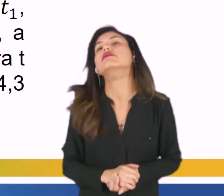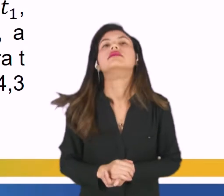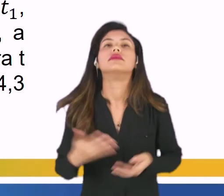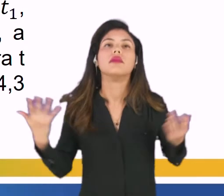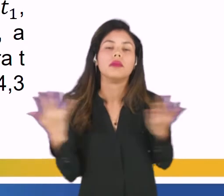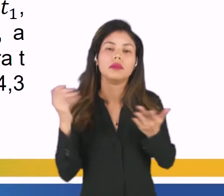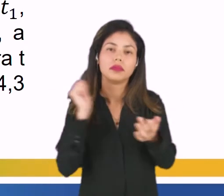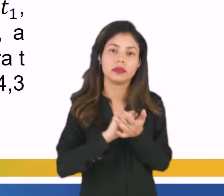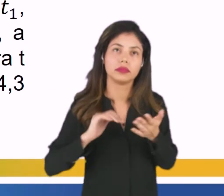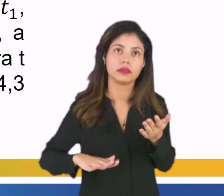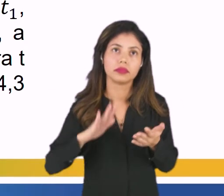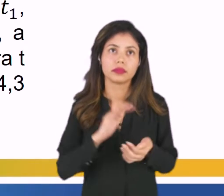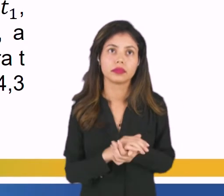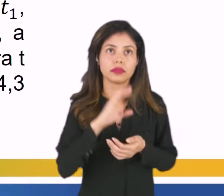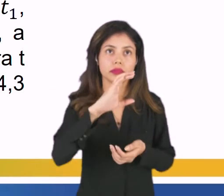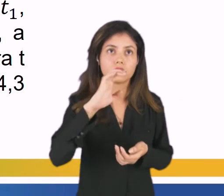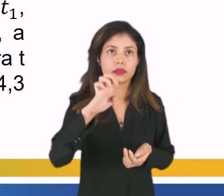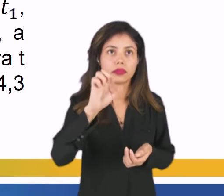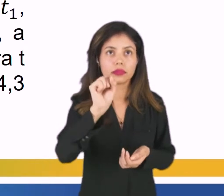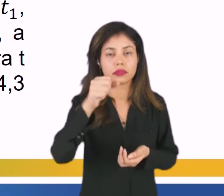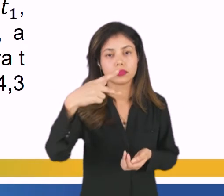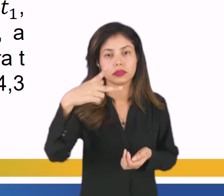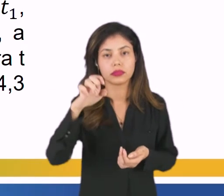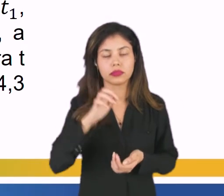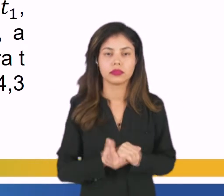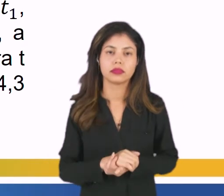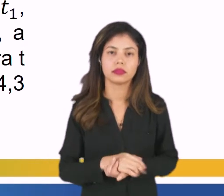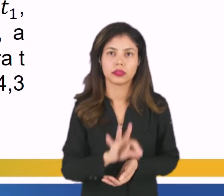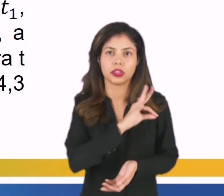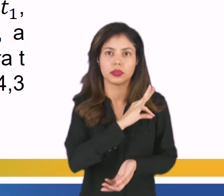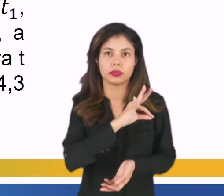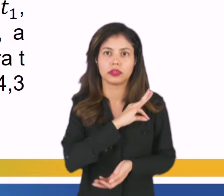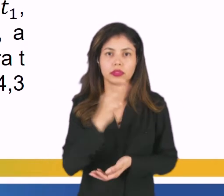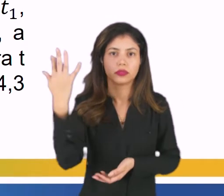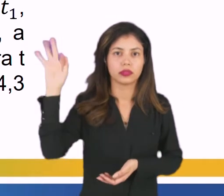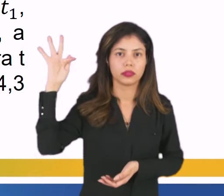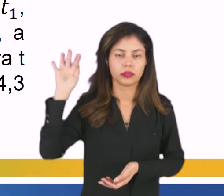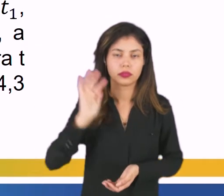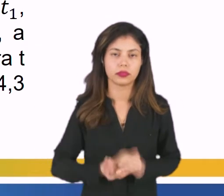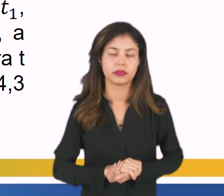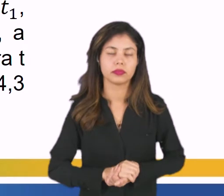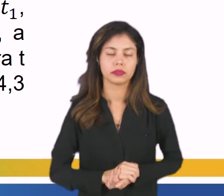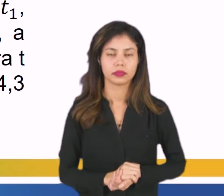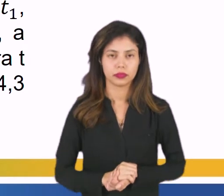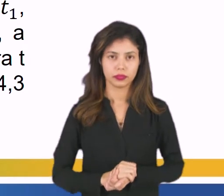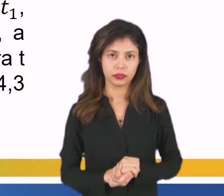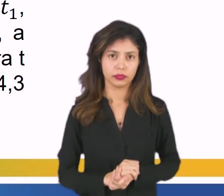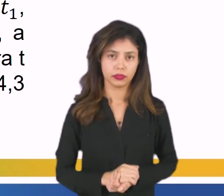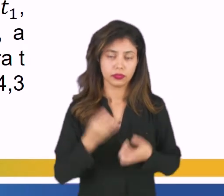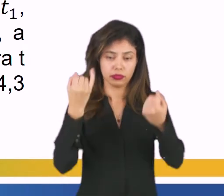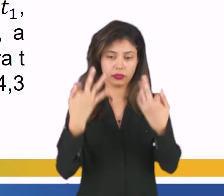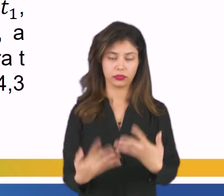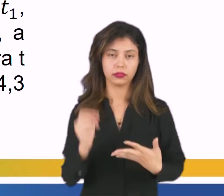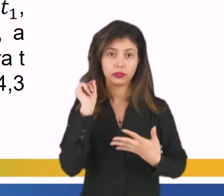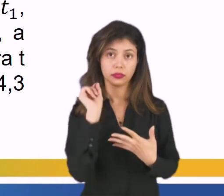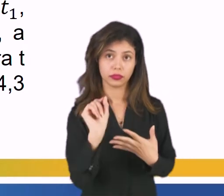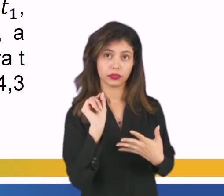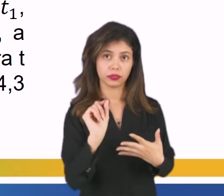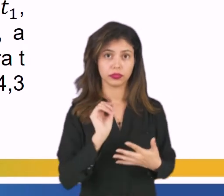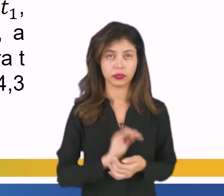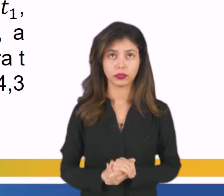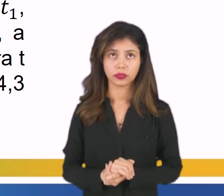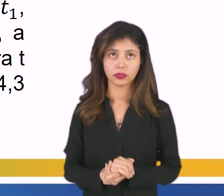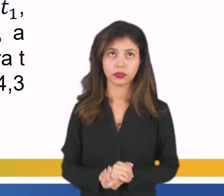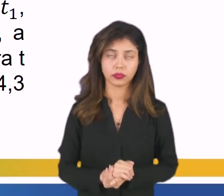Agora essa atividade é do CESP, né? Foi da Polícia Federal do CESP, e a seguinte situação nós